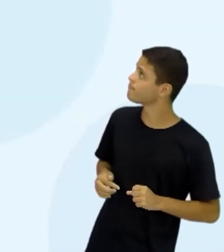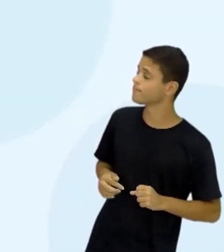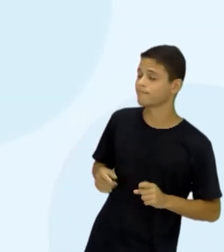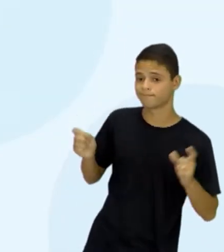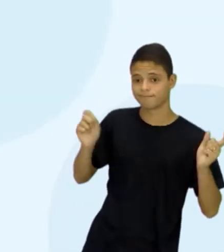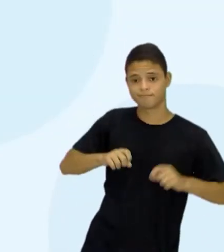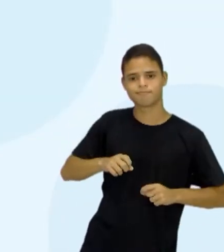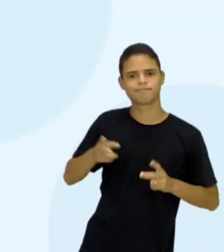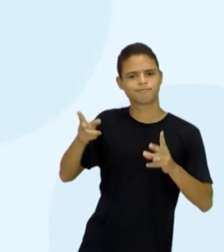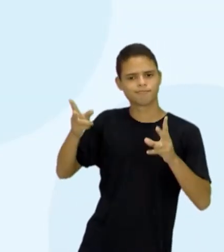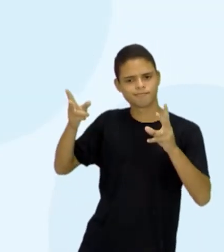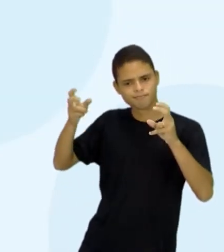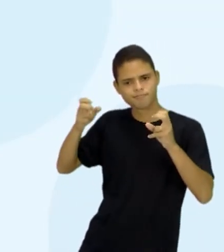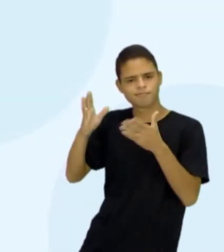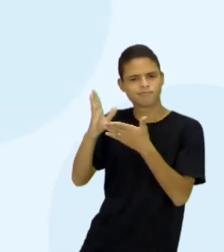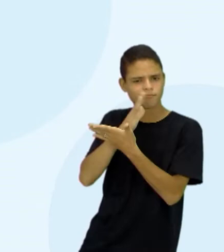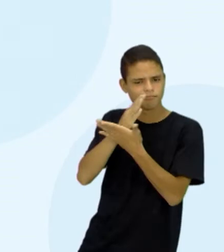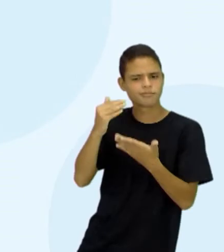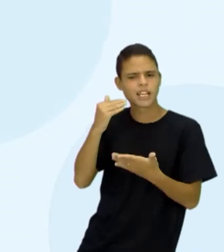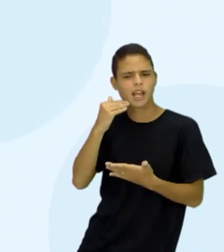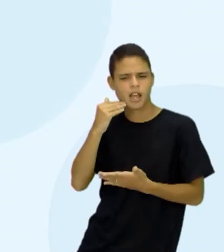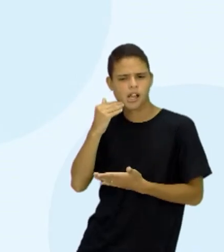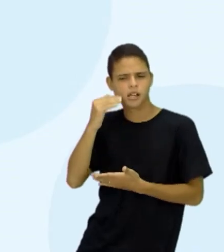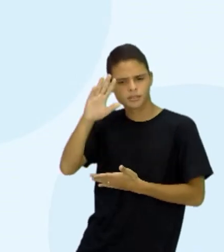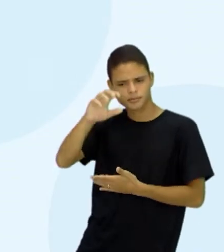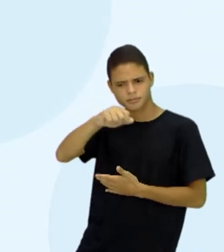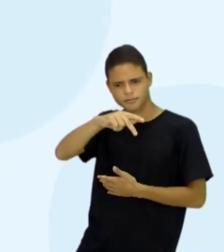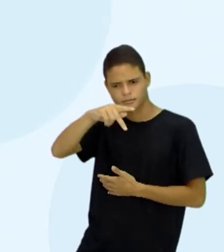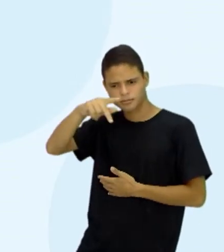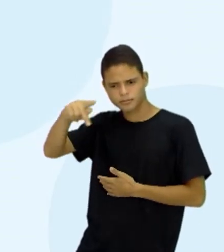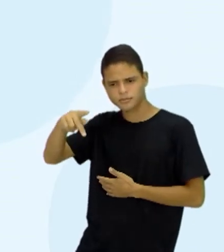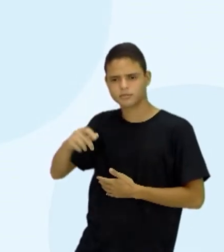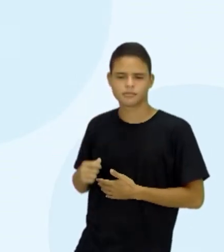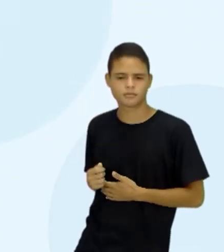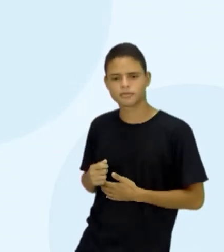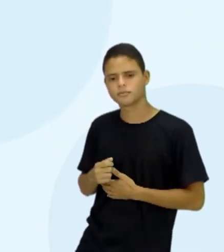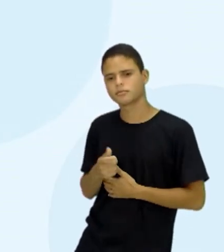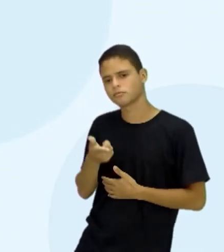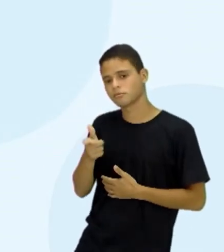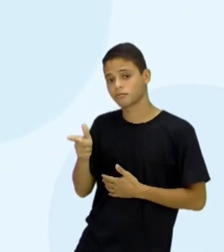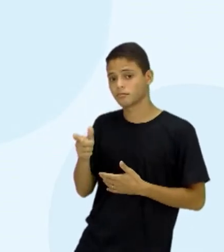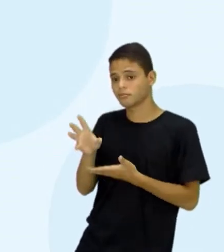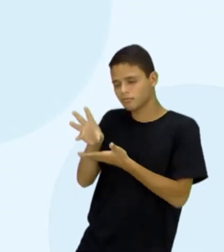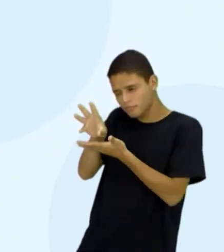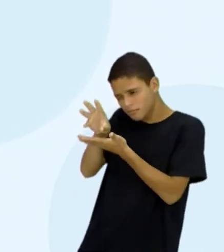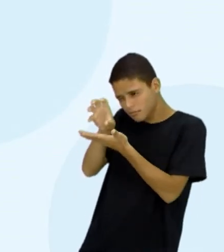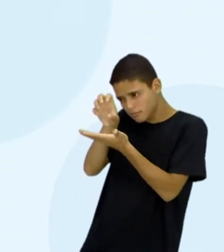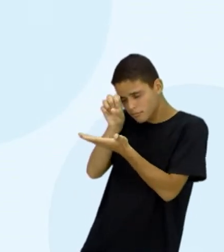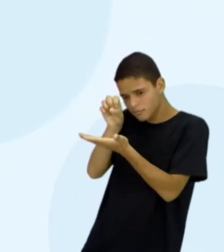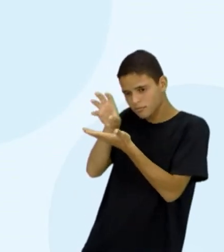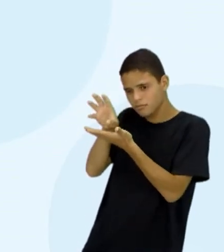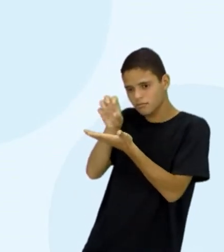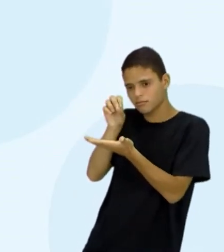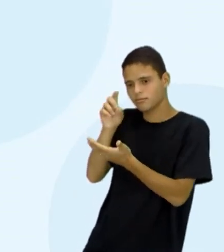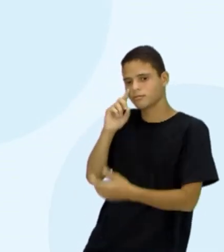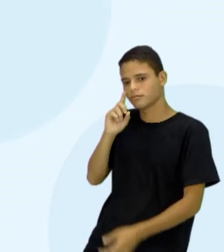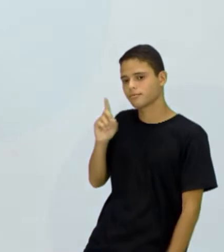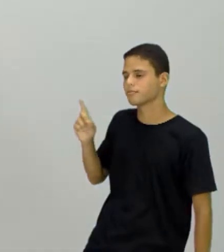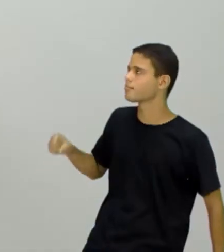ver deformações. Mas aí no seu aplicativo não tem, então eu fiz um quebra-galho. Eu peguei e dei um zoom para você nessa região. Olha aqui para mim,